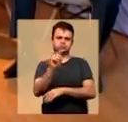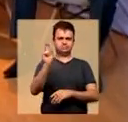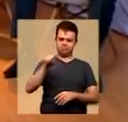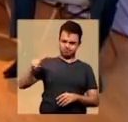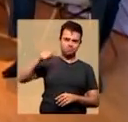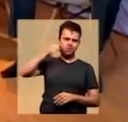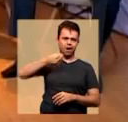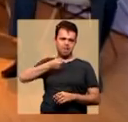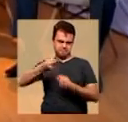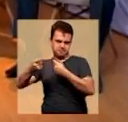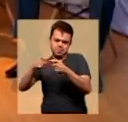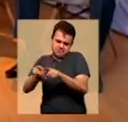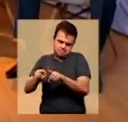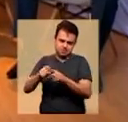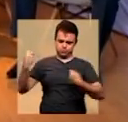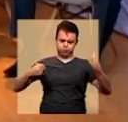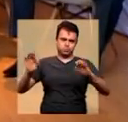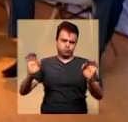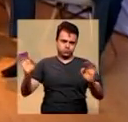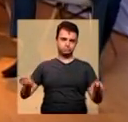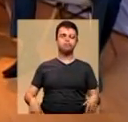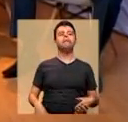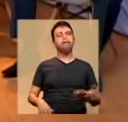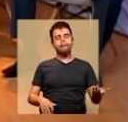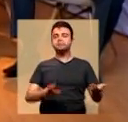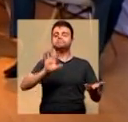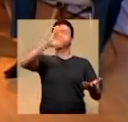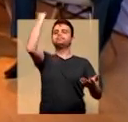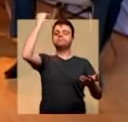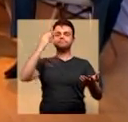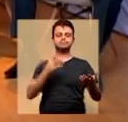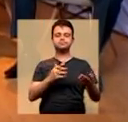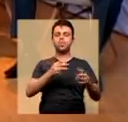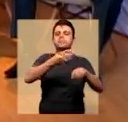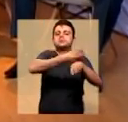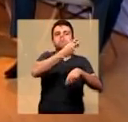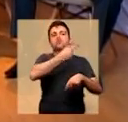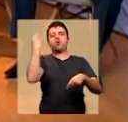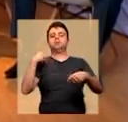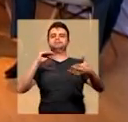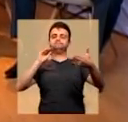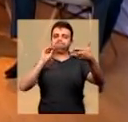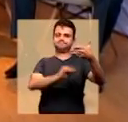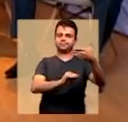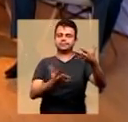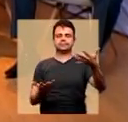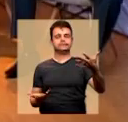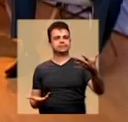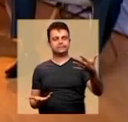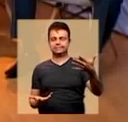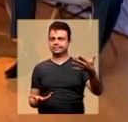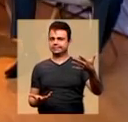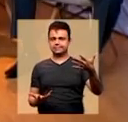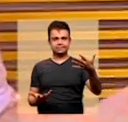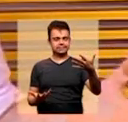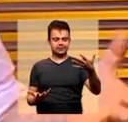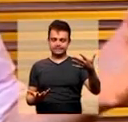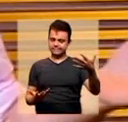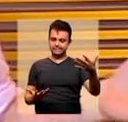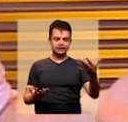dirigimos. Eu saio do grupo, aí alguém vem, um abençoado, me coloca nesse grupo. E aí as pessoas sabem que isso é crime.